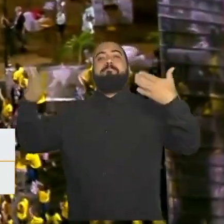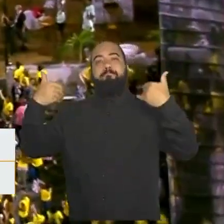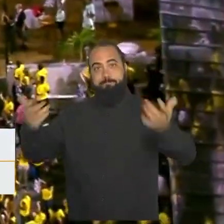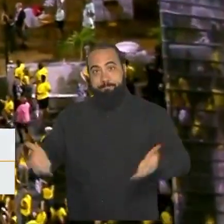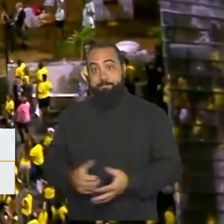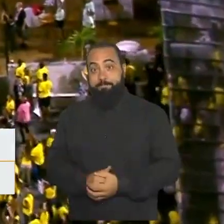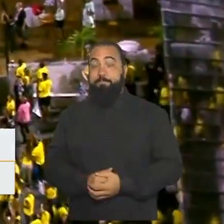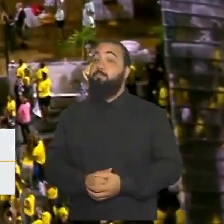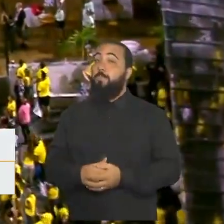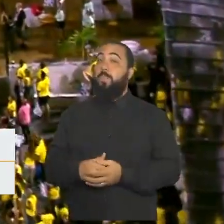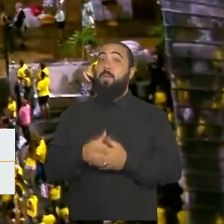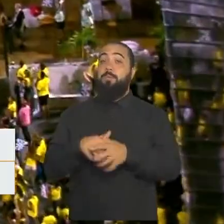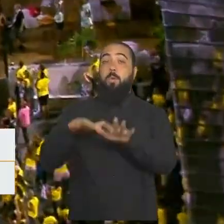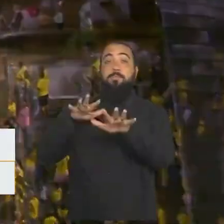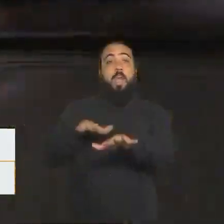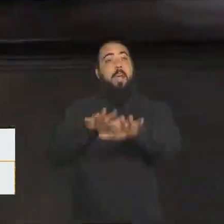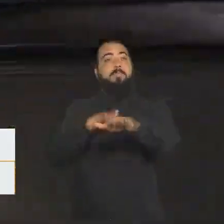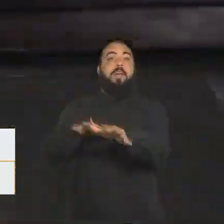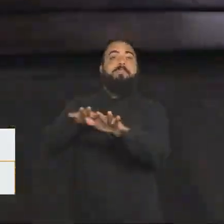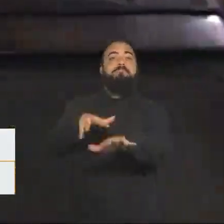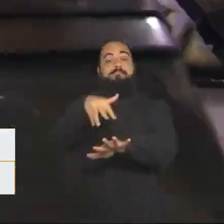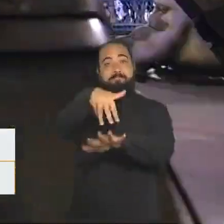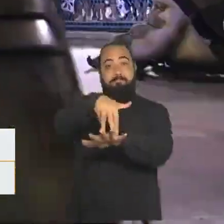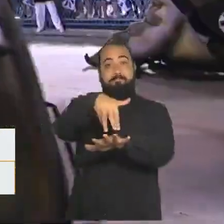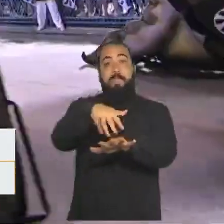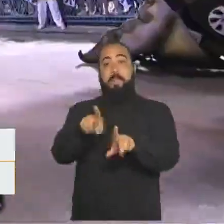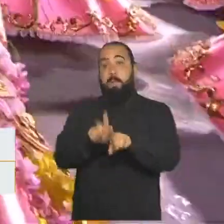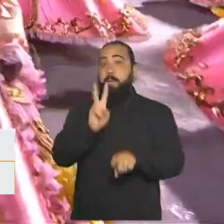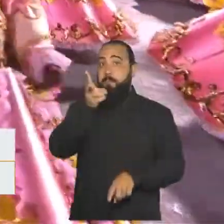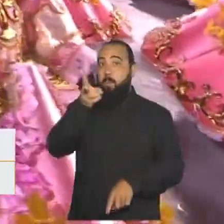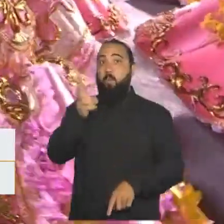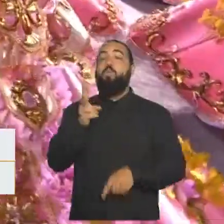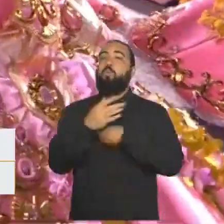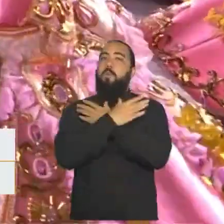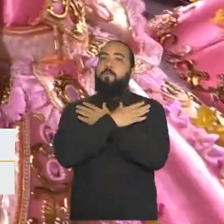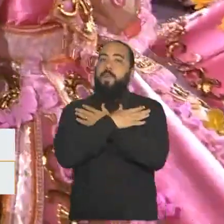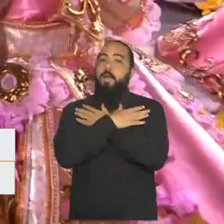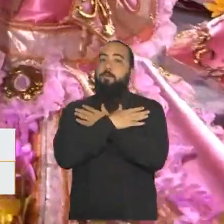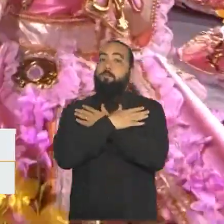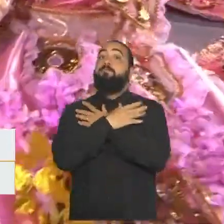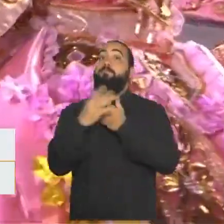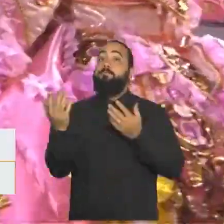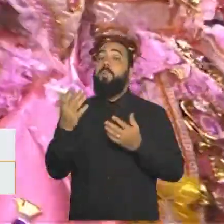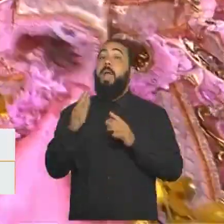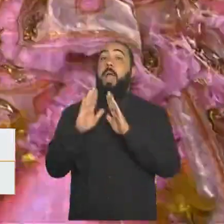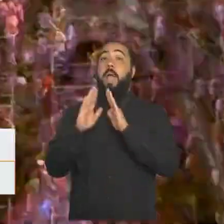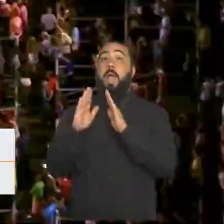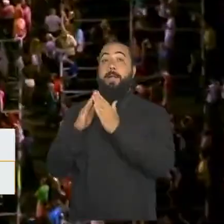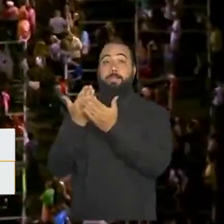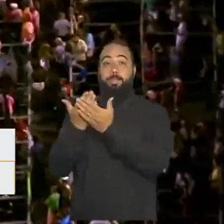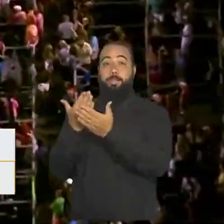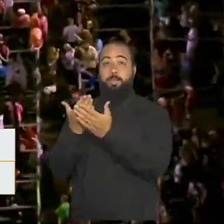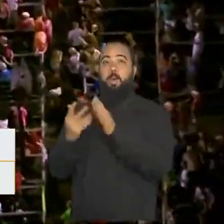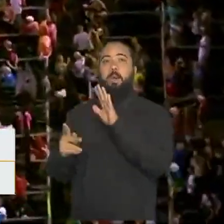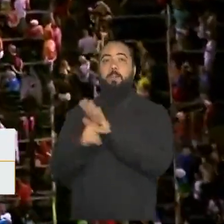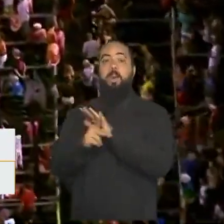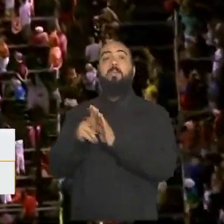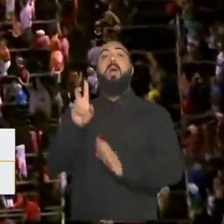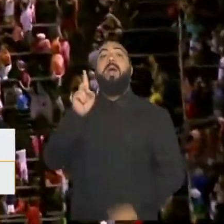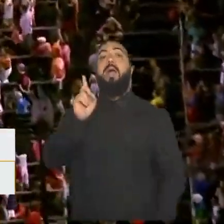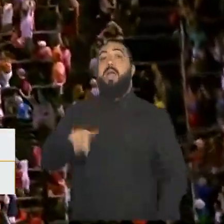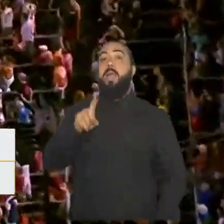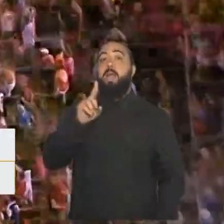desfiles foram adiados, mas por enquanto o feriado está mantido. As escolas vão se apresentar no sambódromo no feriadão de Tiradentes.